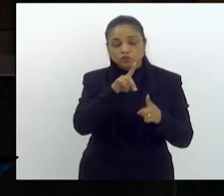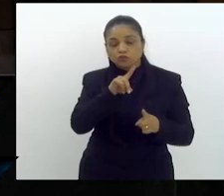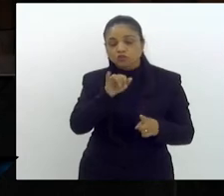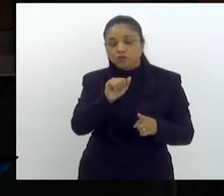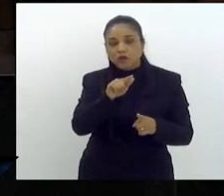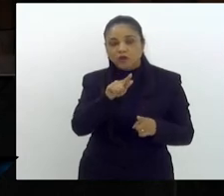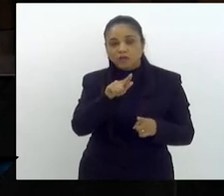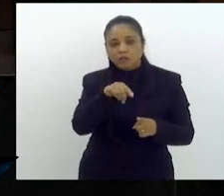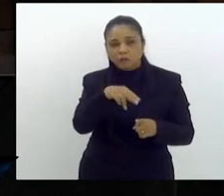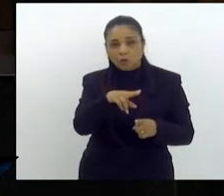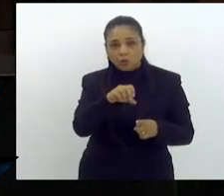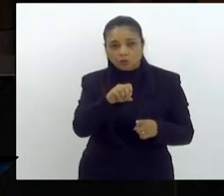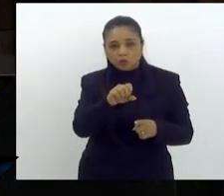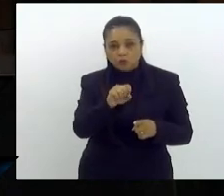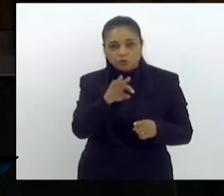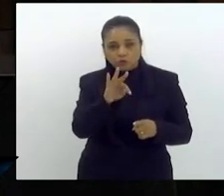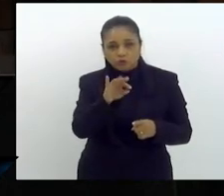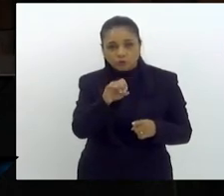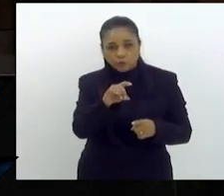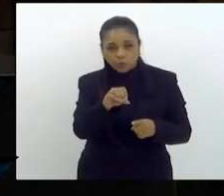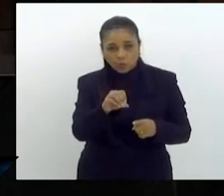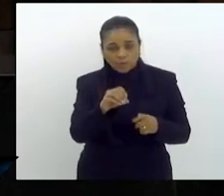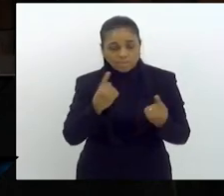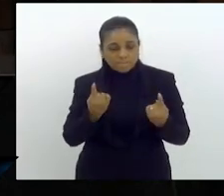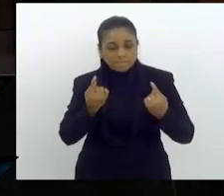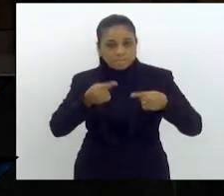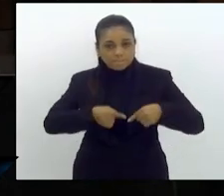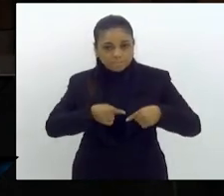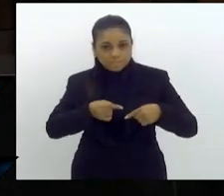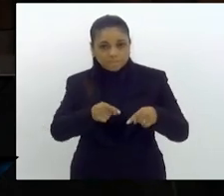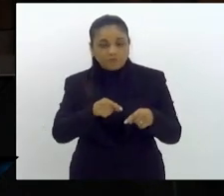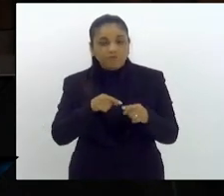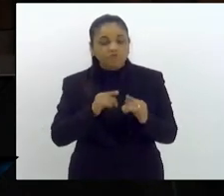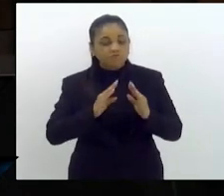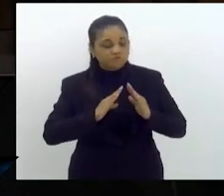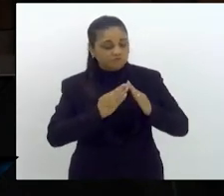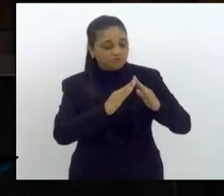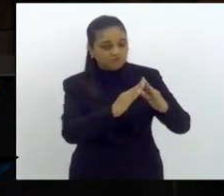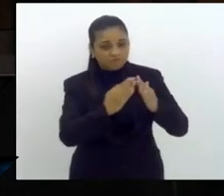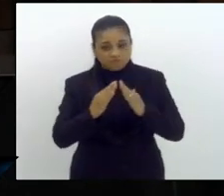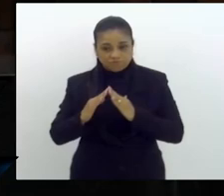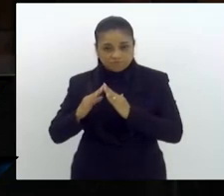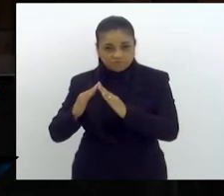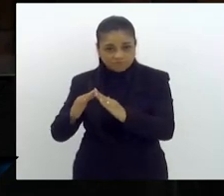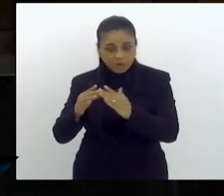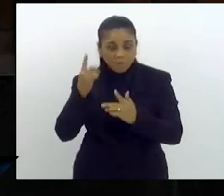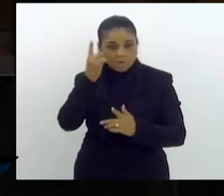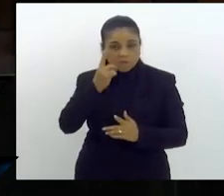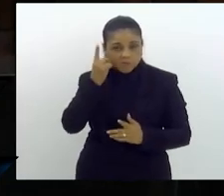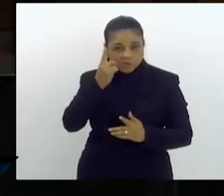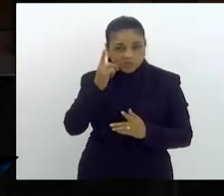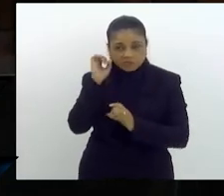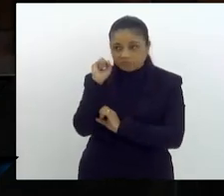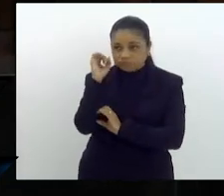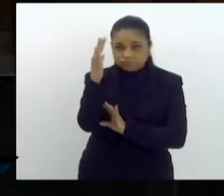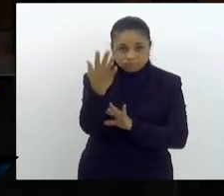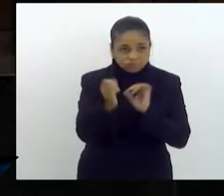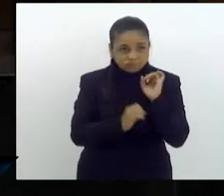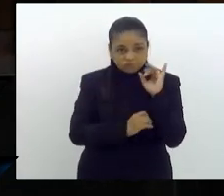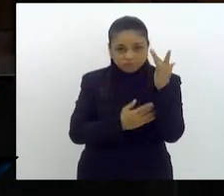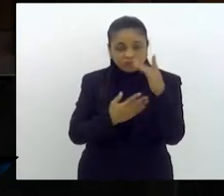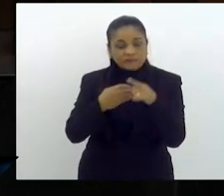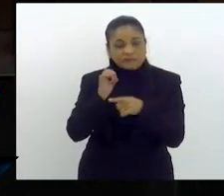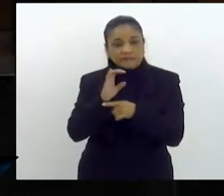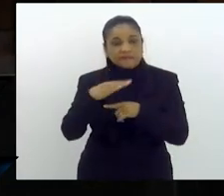e dos Desafios que a política Habitacional fundiária e ambiental tem na cidade